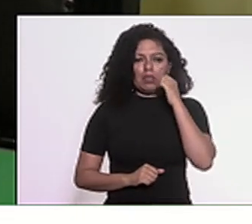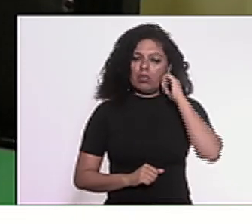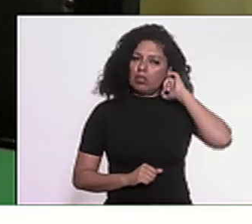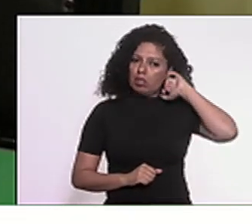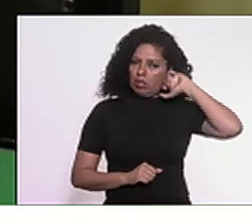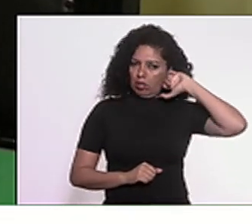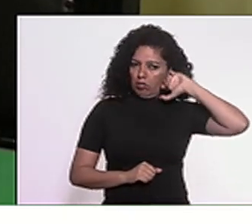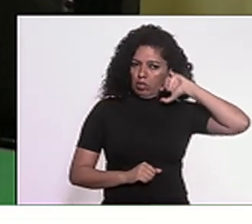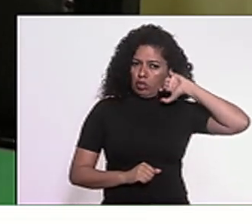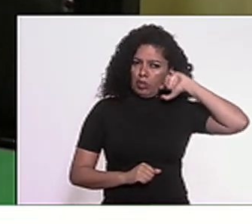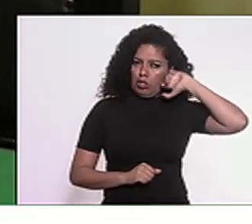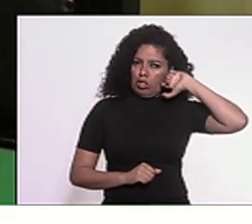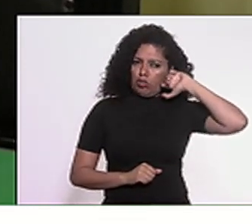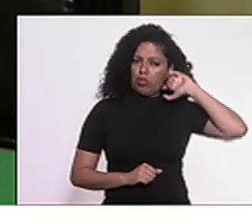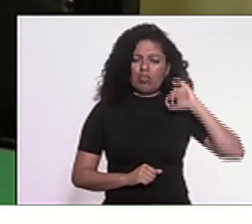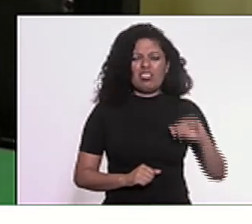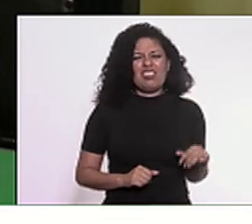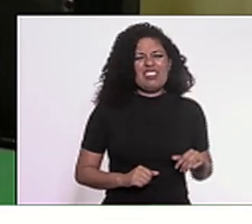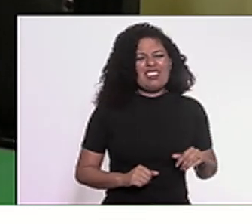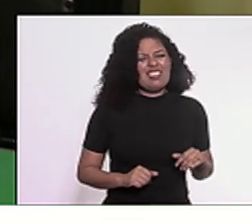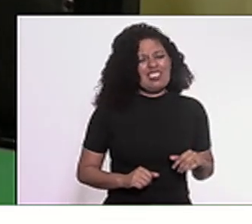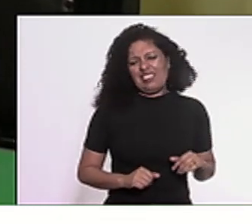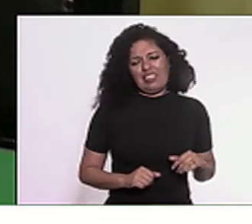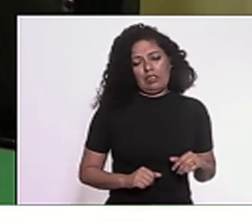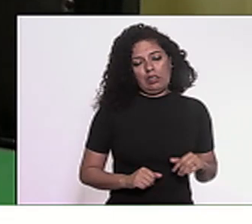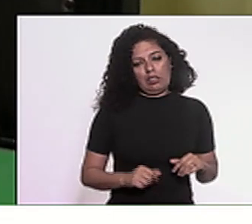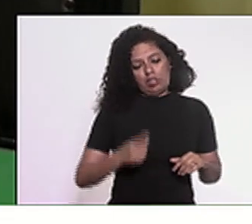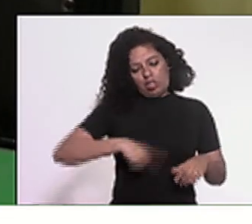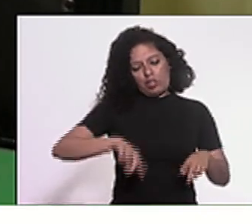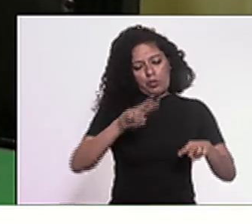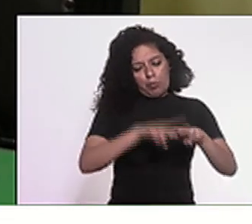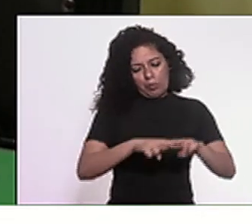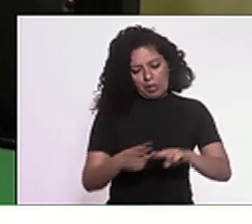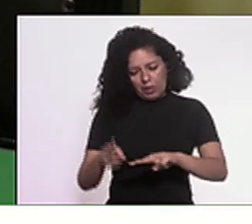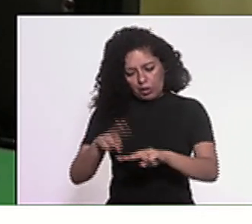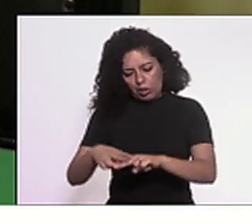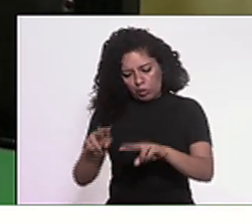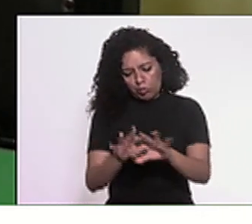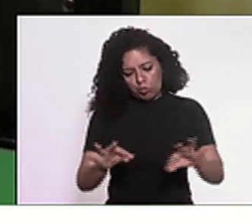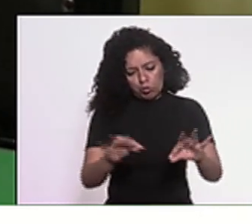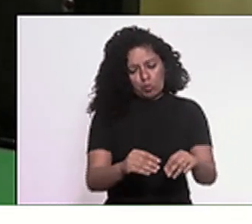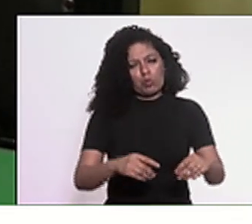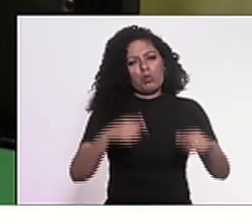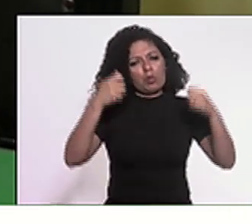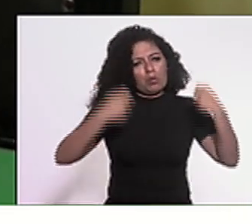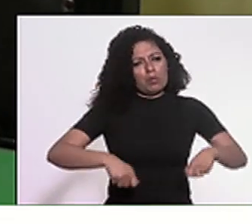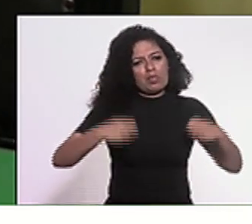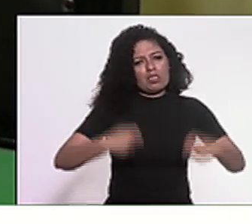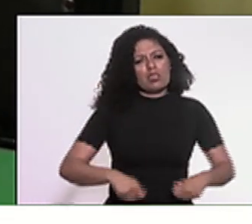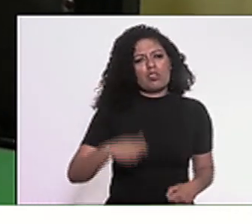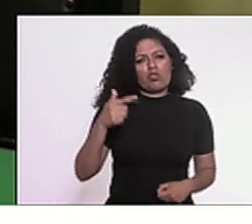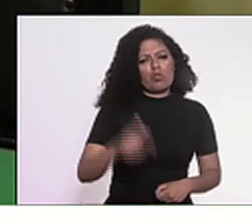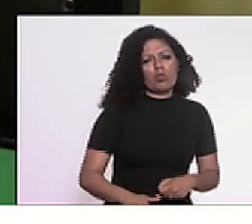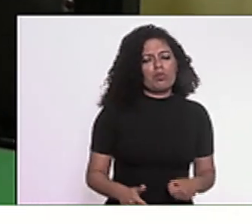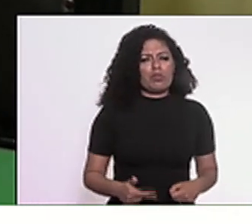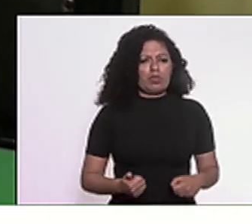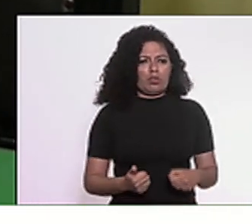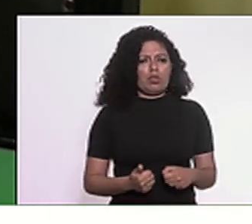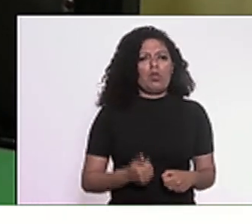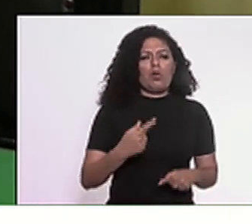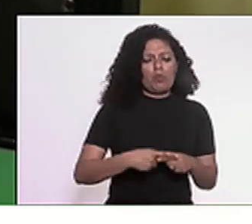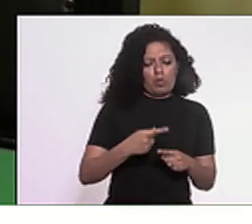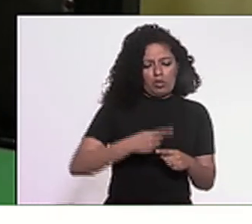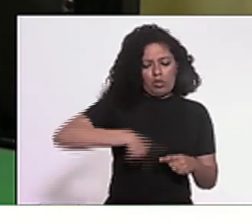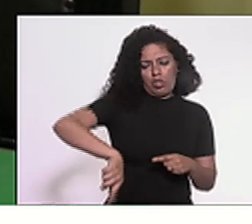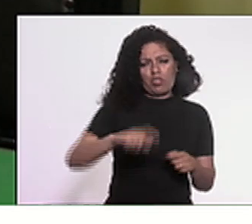precisamos avançar, nós precisamos prender traficantes, nós precisamos prender fuzis, precisamos sim de mais inteligência na polícia para que a gente possa